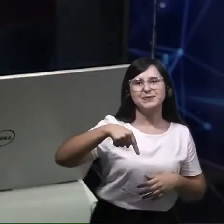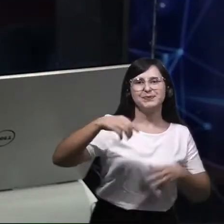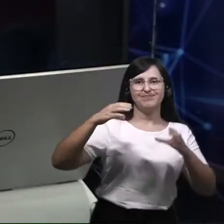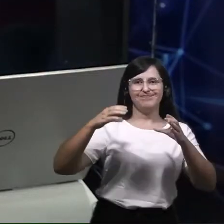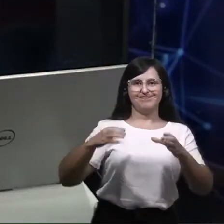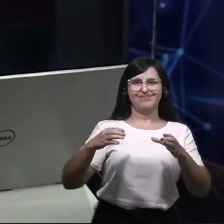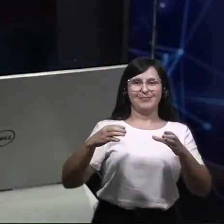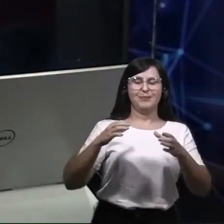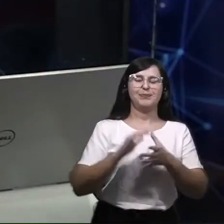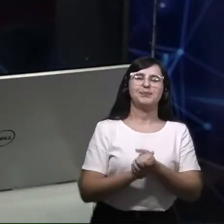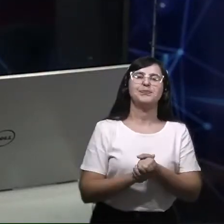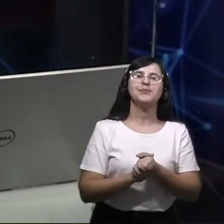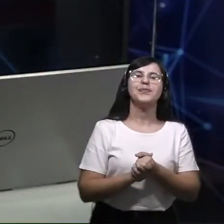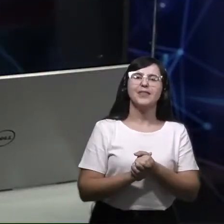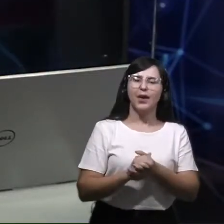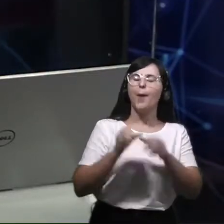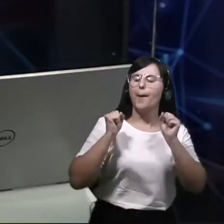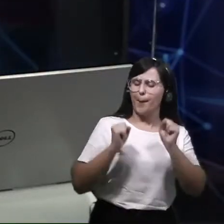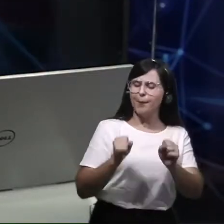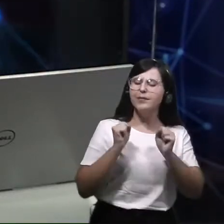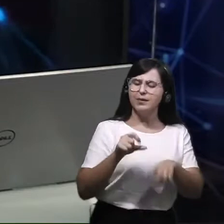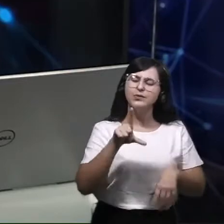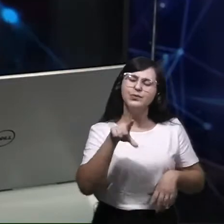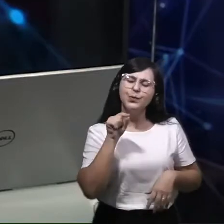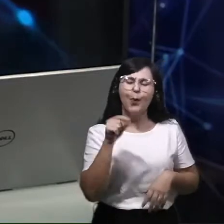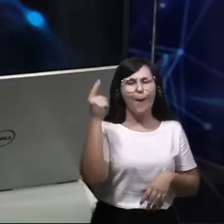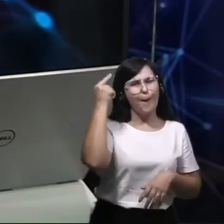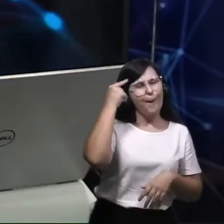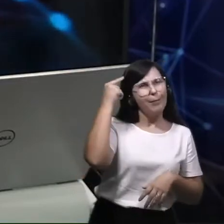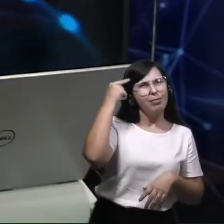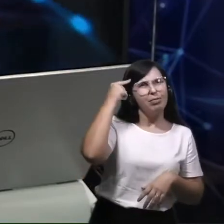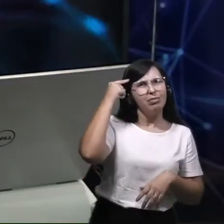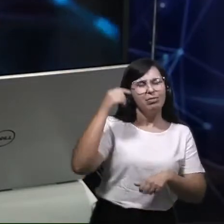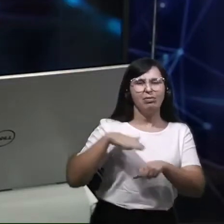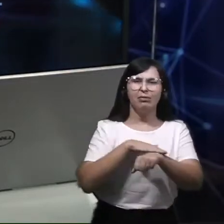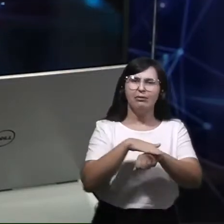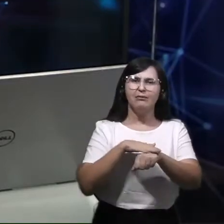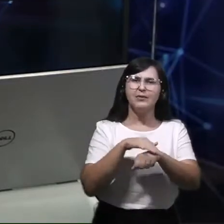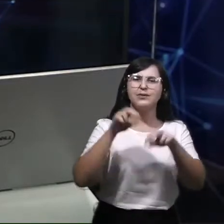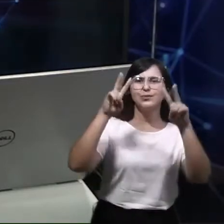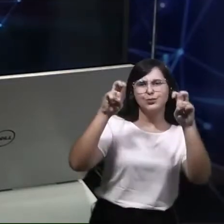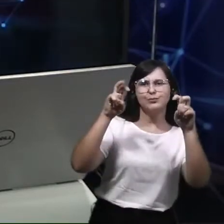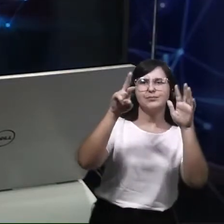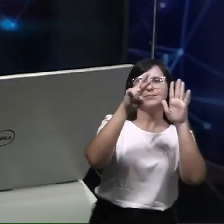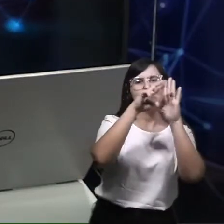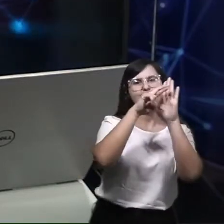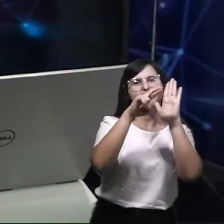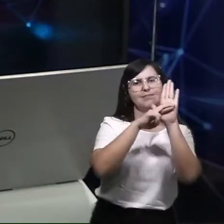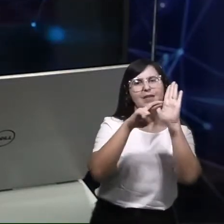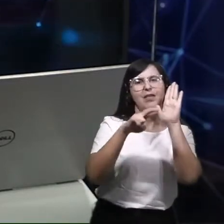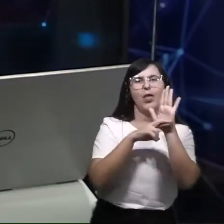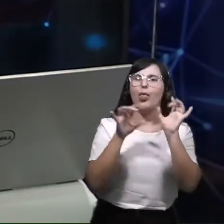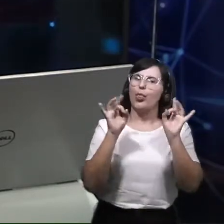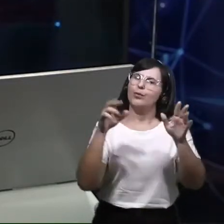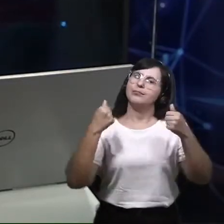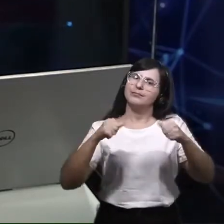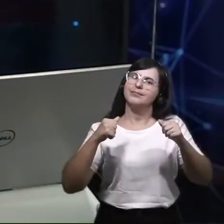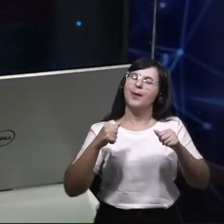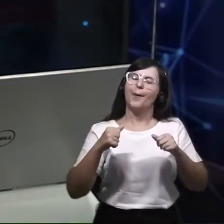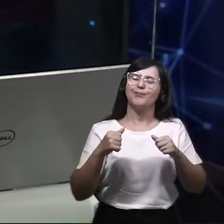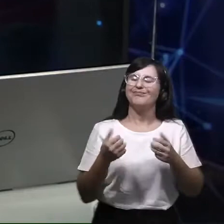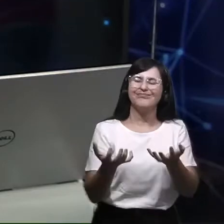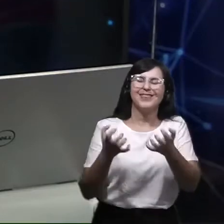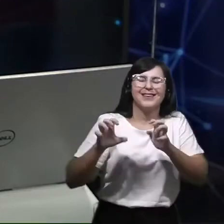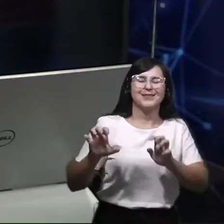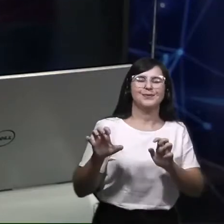nesses estúdios. Então cabe a ele aí as decisões a partir das interpelações, das coligações, caso seja necessário, e a gente espera que não seja, né?